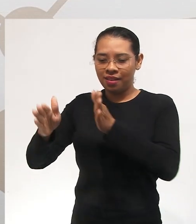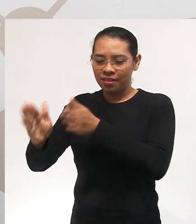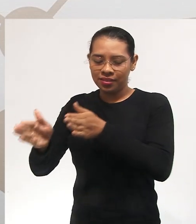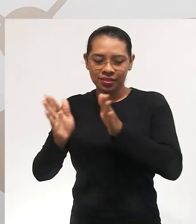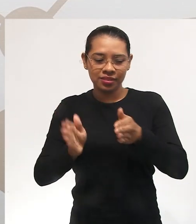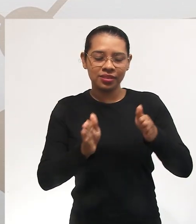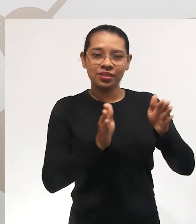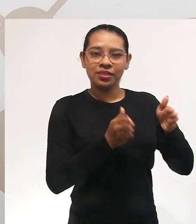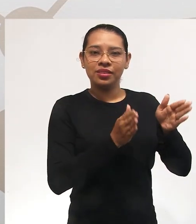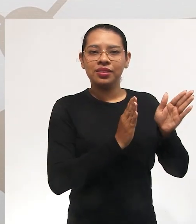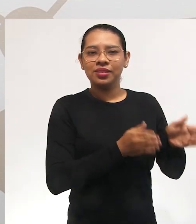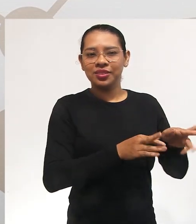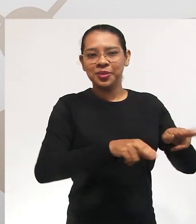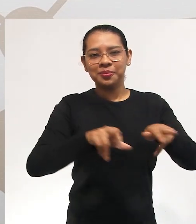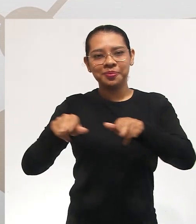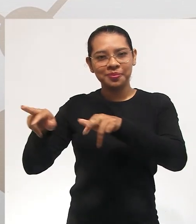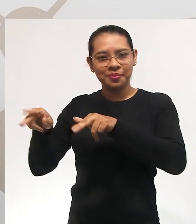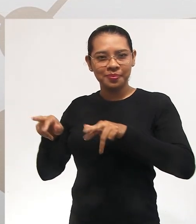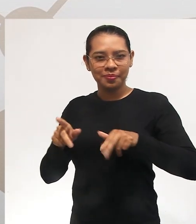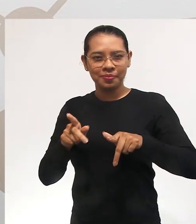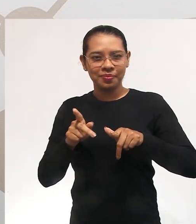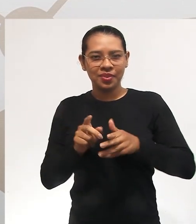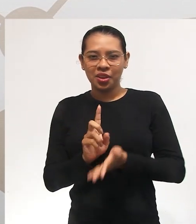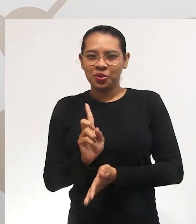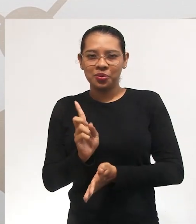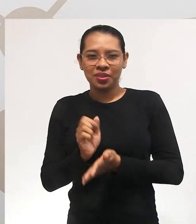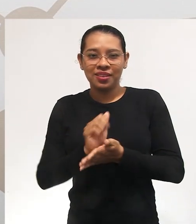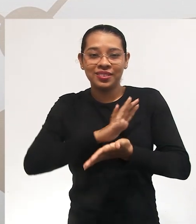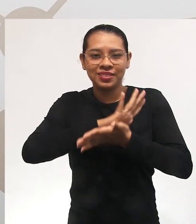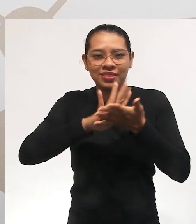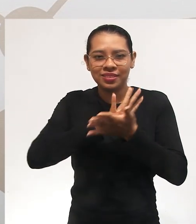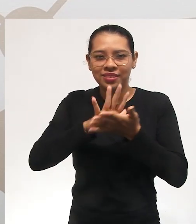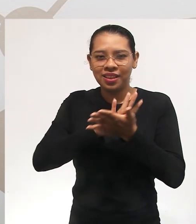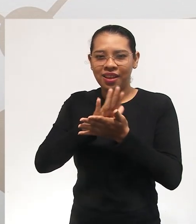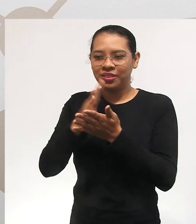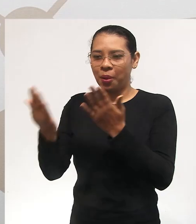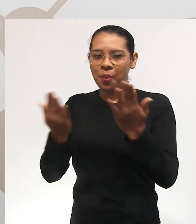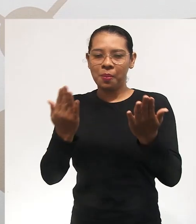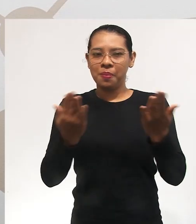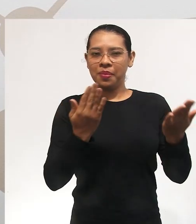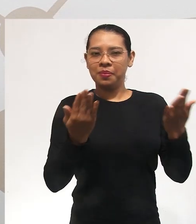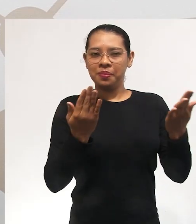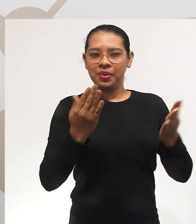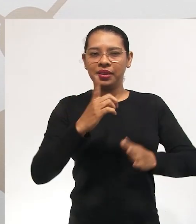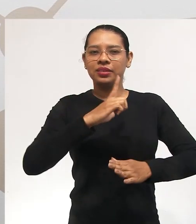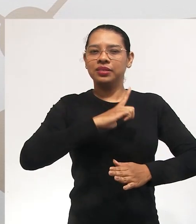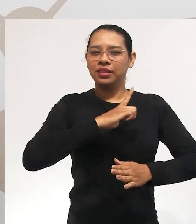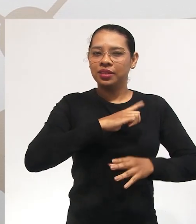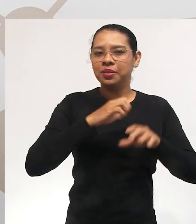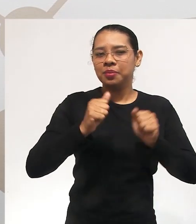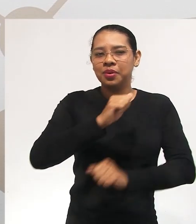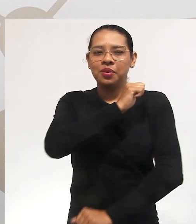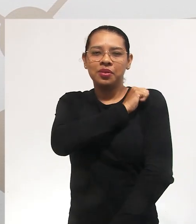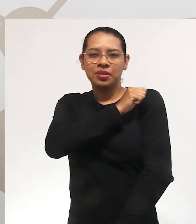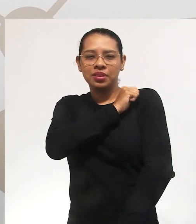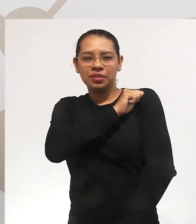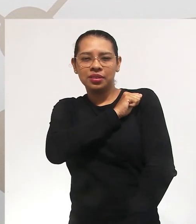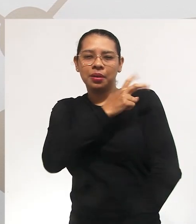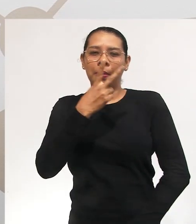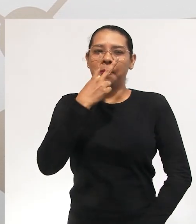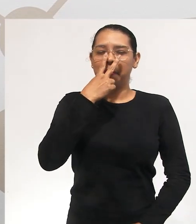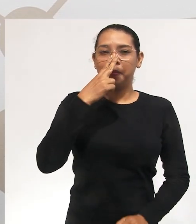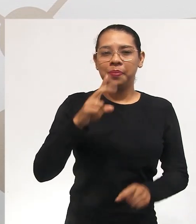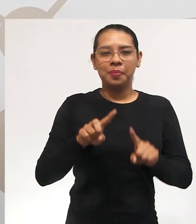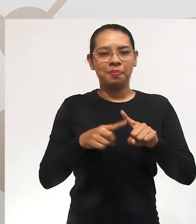a sala de aula é única. Cada sala de aula é singular, não existe igual. Existem muitos aspectos